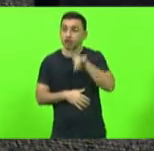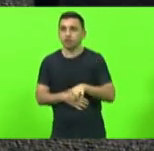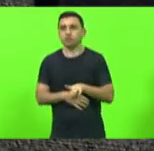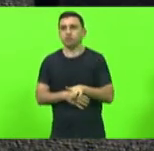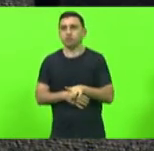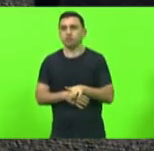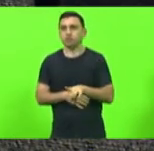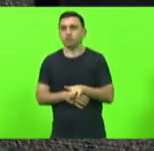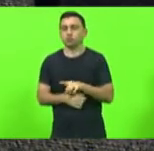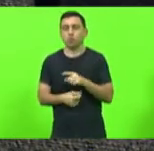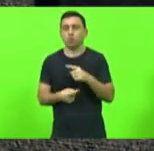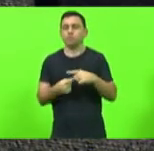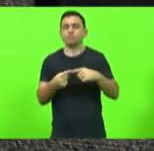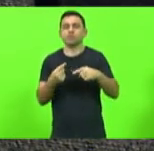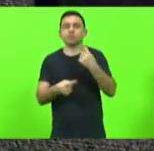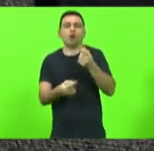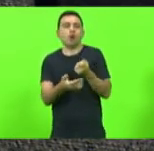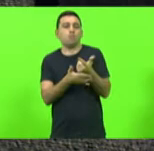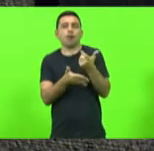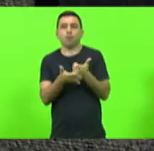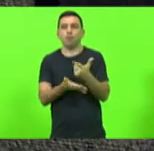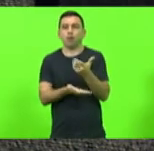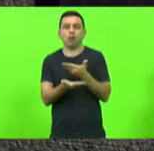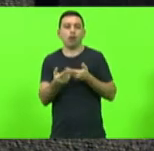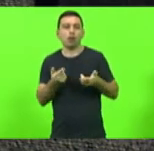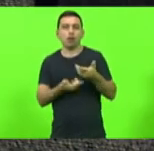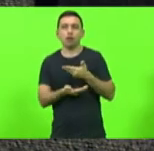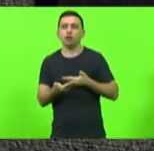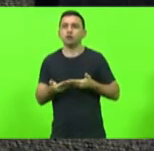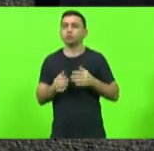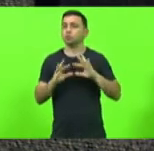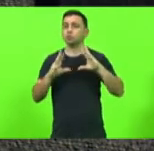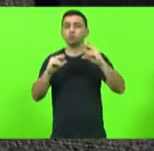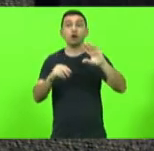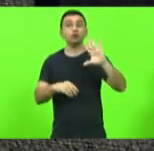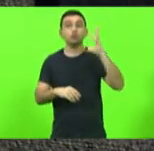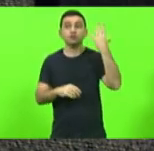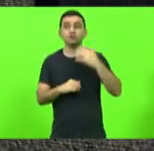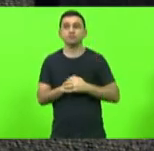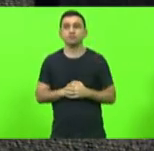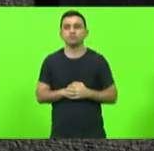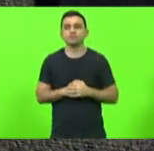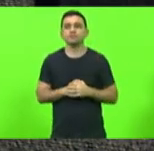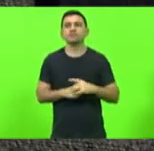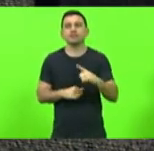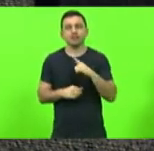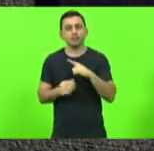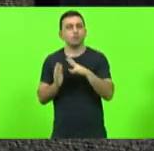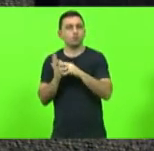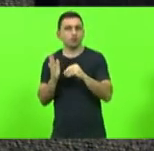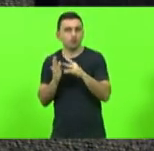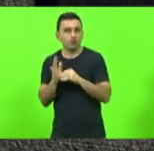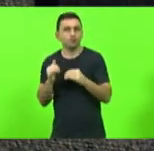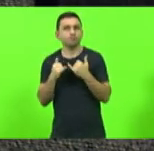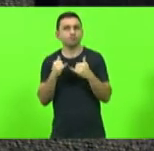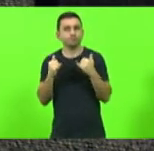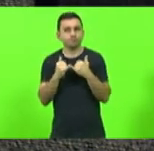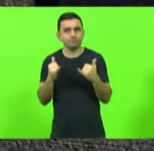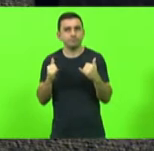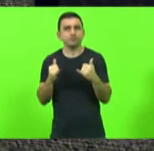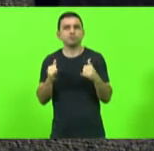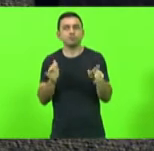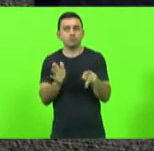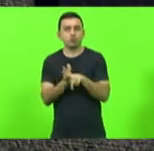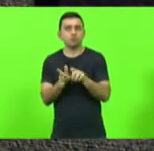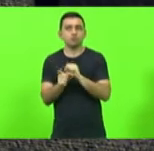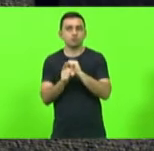não mercadorias. E somos todas atingidas por esse modelo energético que está em modelo nessa